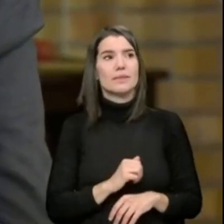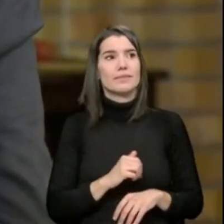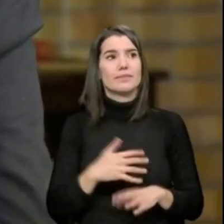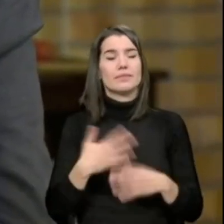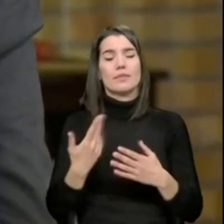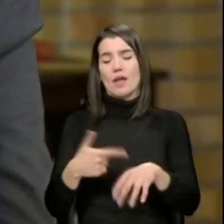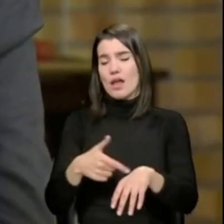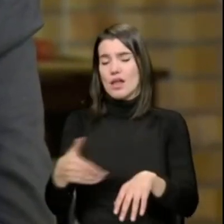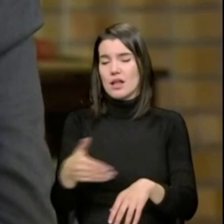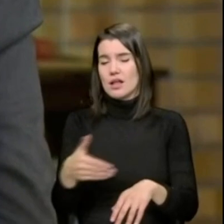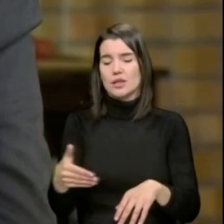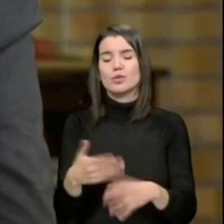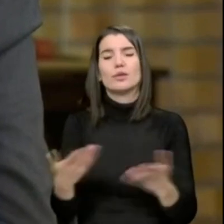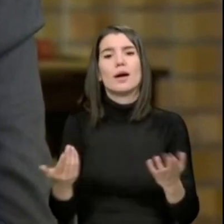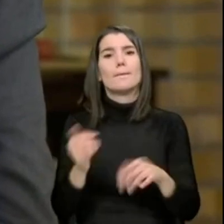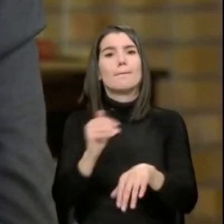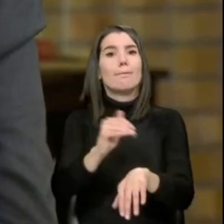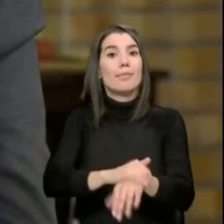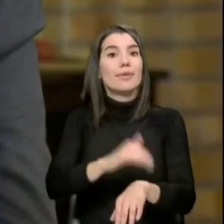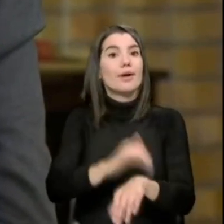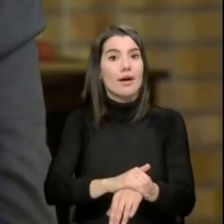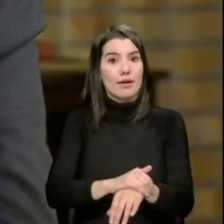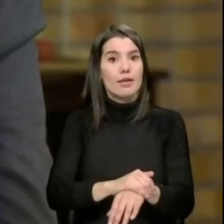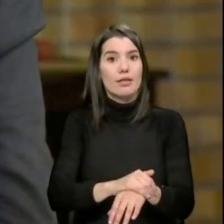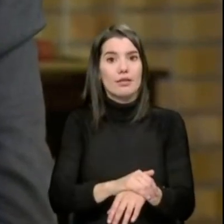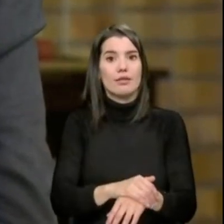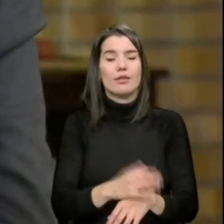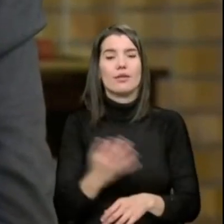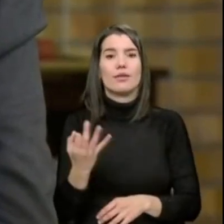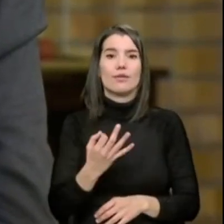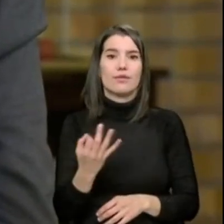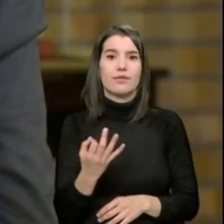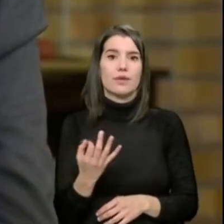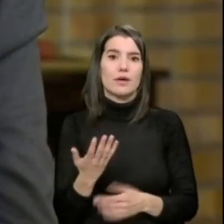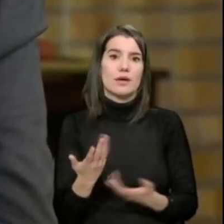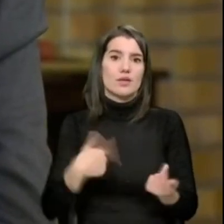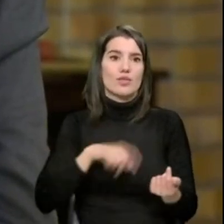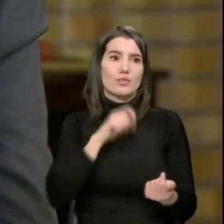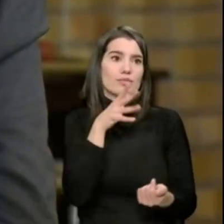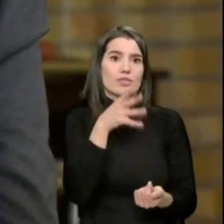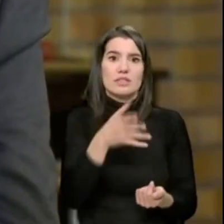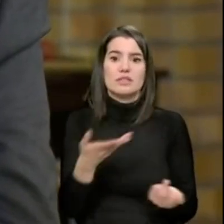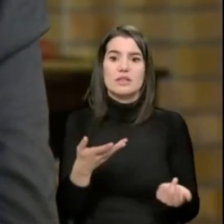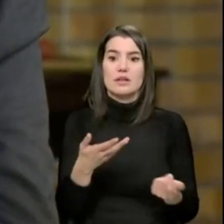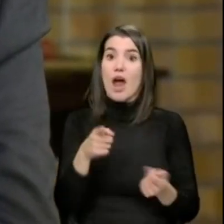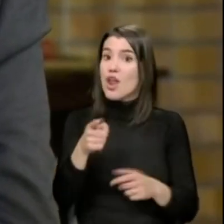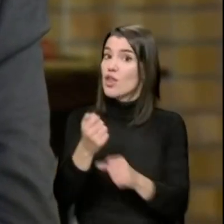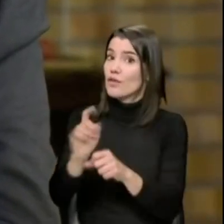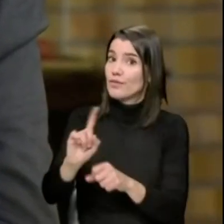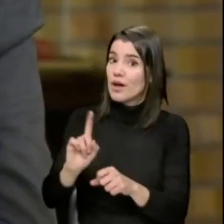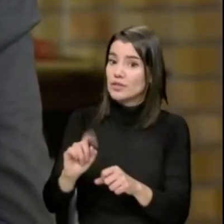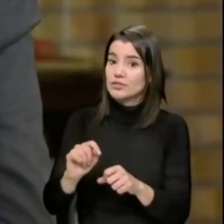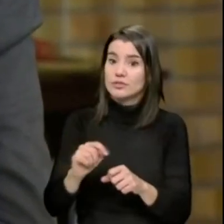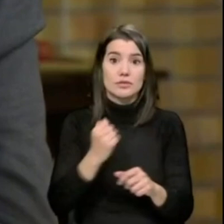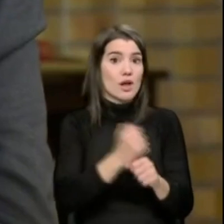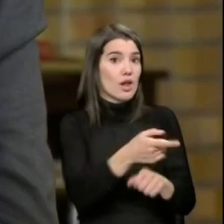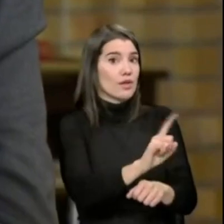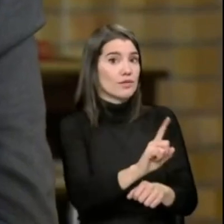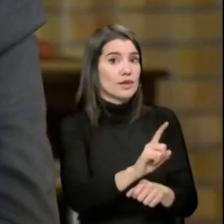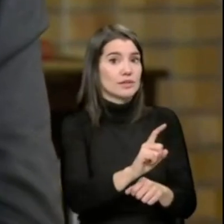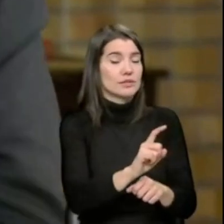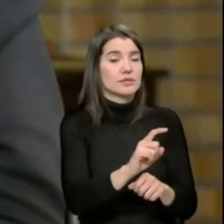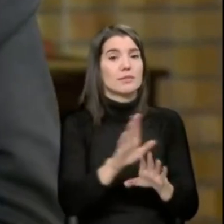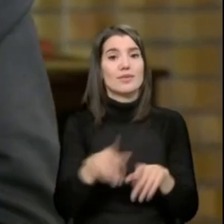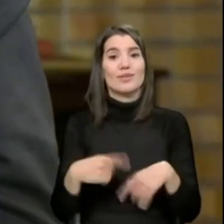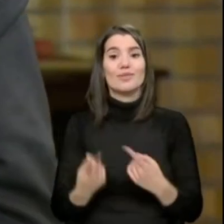altura, o pecado, de facto, tornava-se... Nós podemos dizer, não faças isto, não faças aquilo,